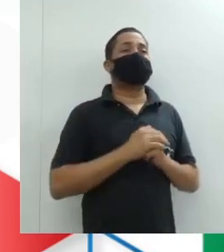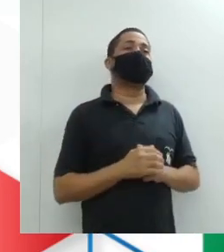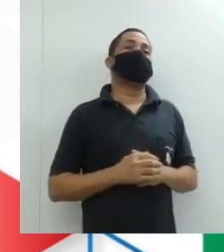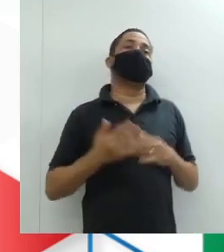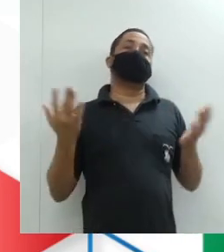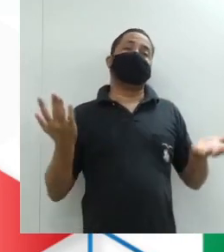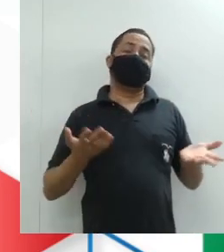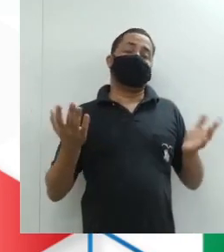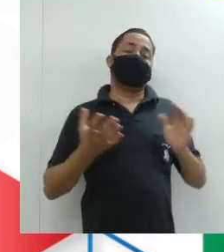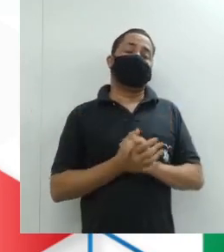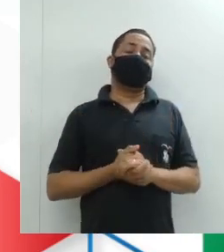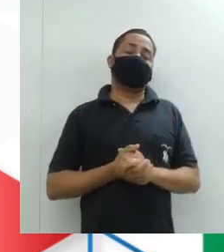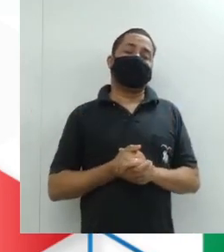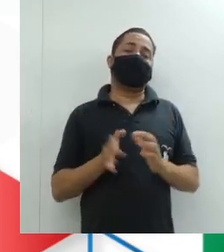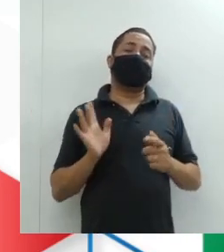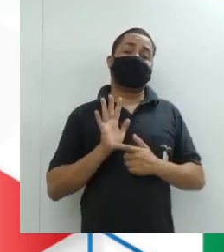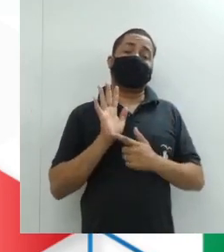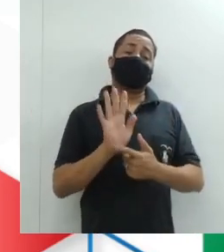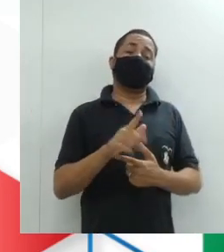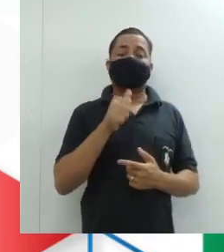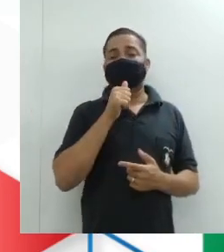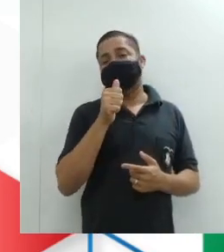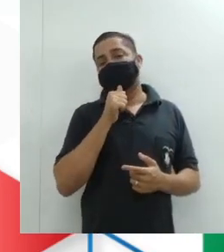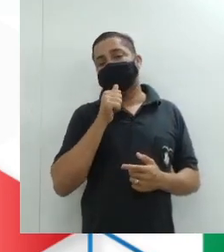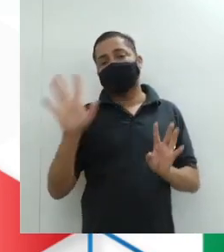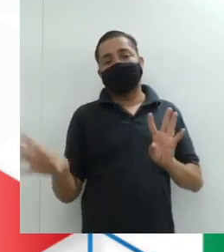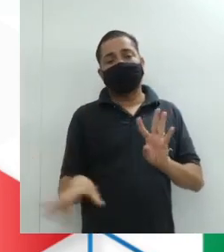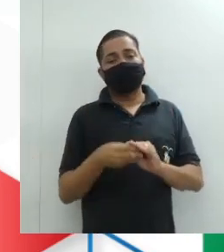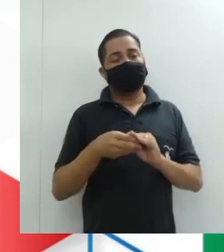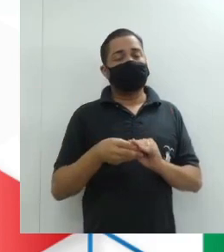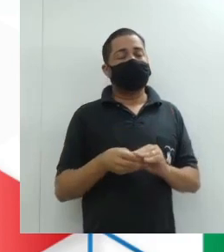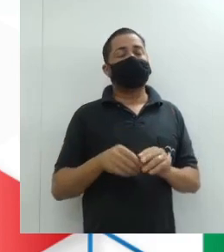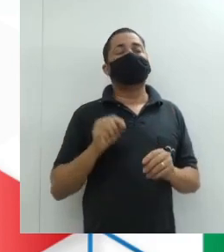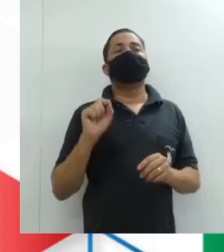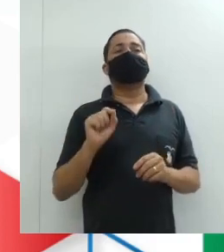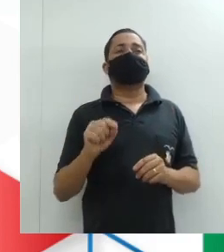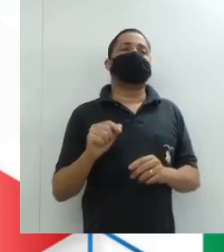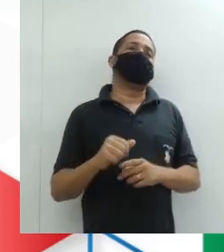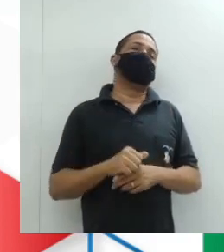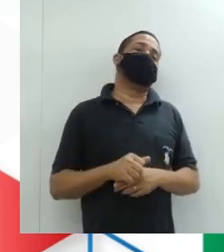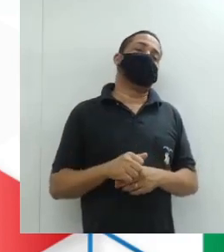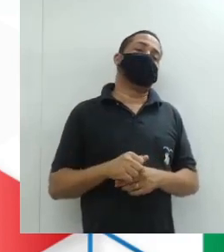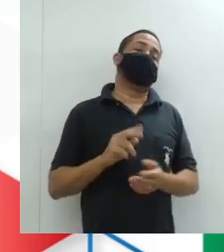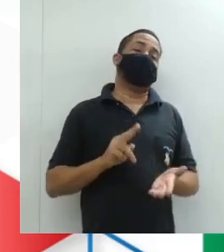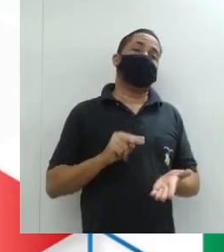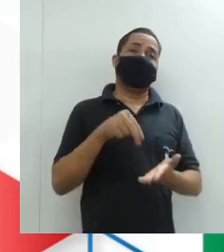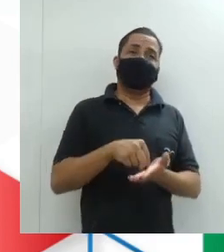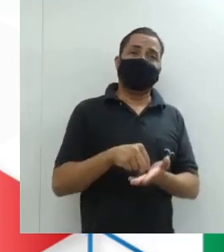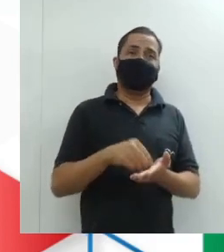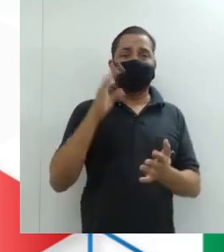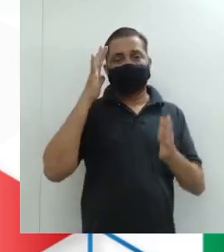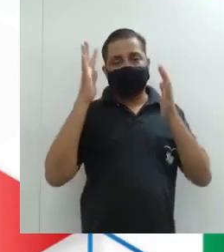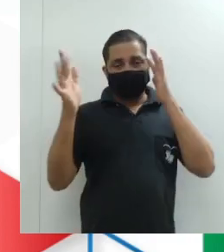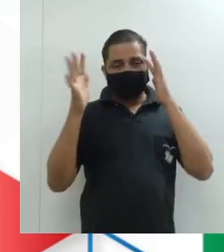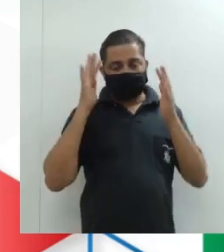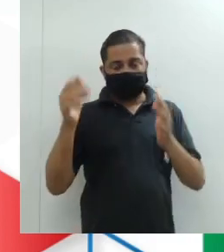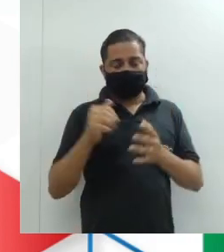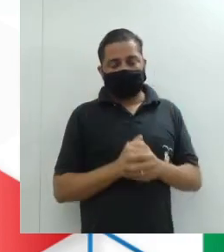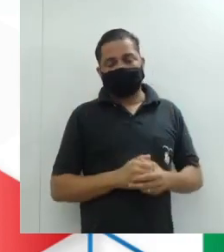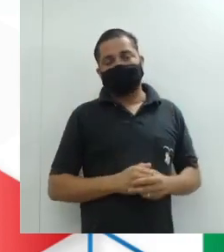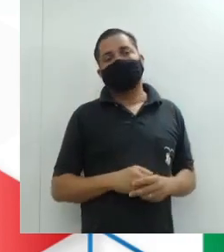eu trago para vocês, ainda completando o que seria uma atitude filosófica. O espírito crítico é